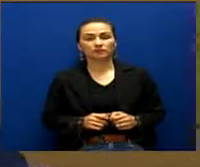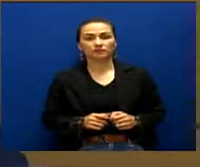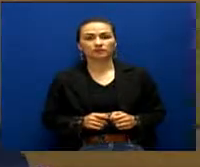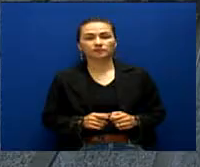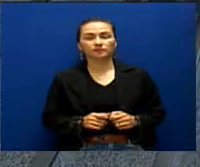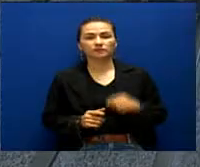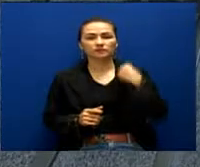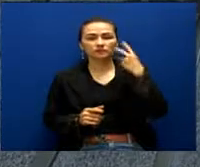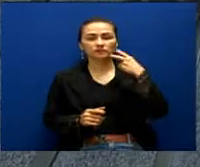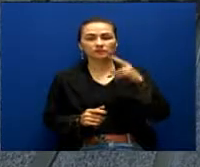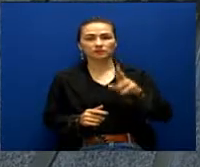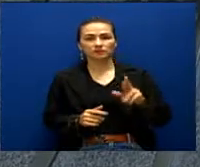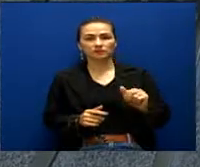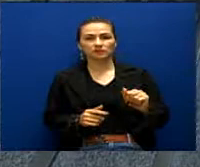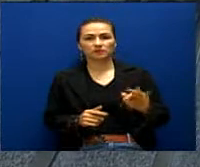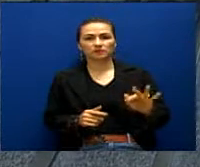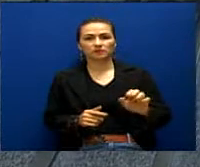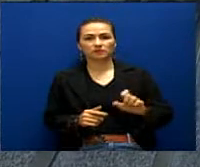Vereador Rafael.